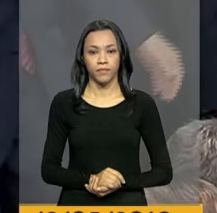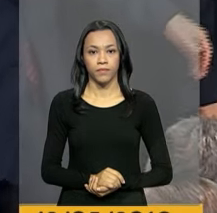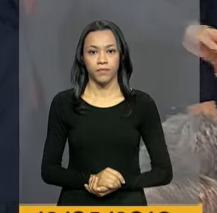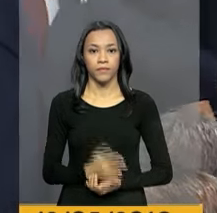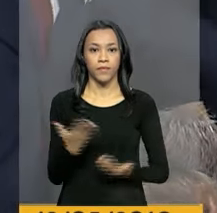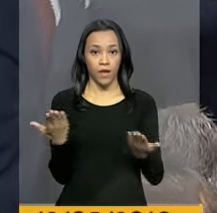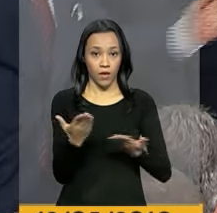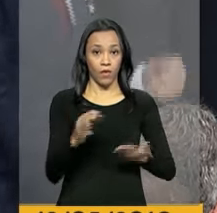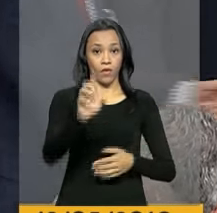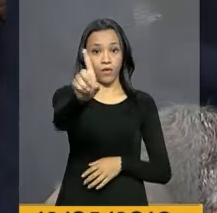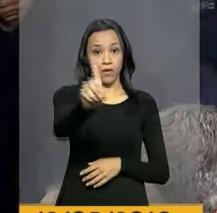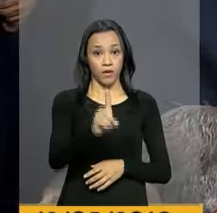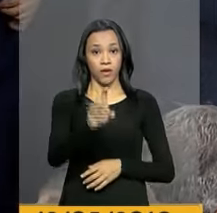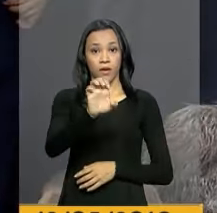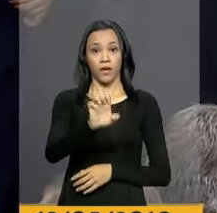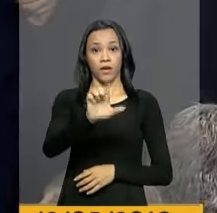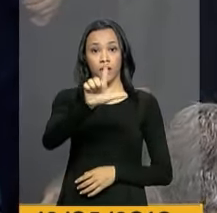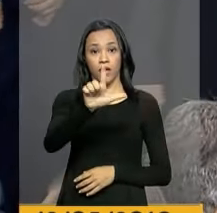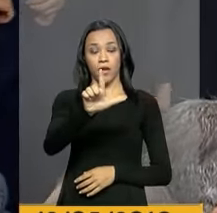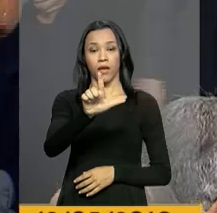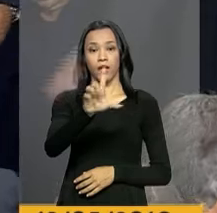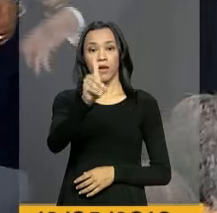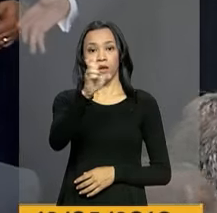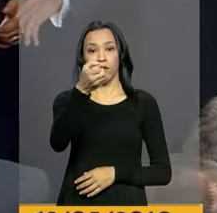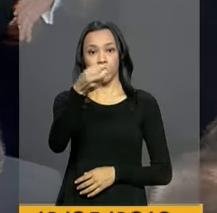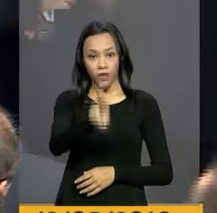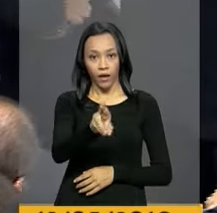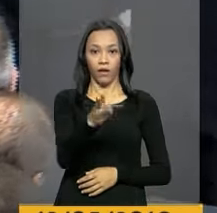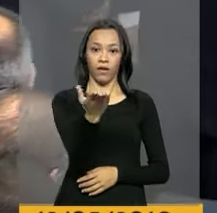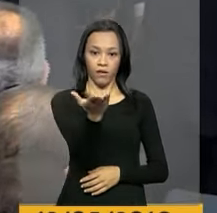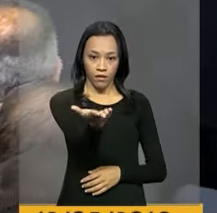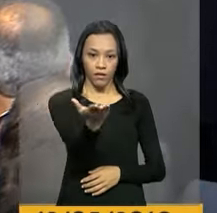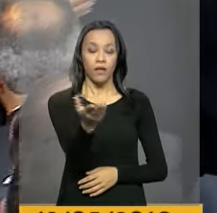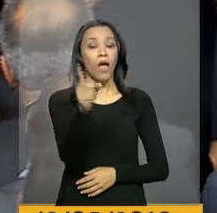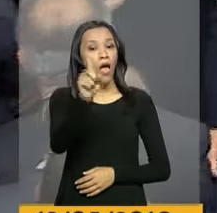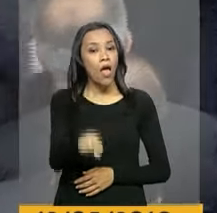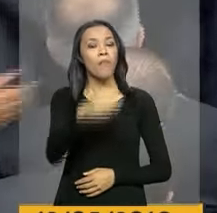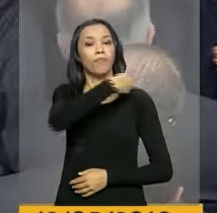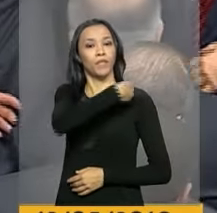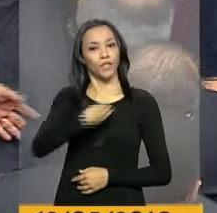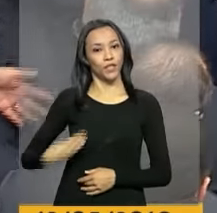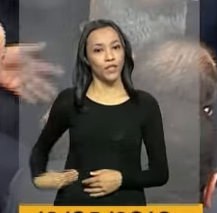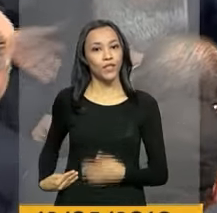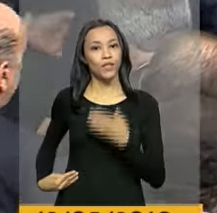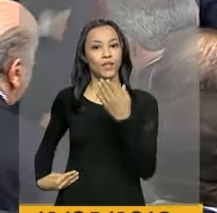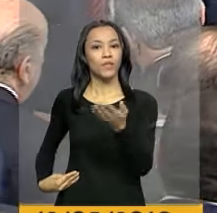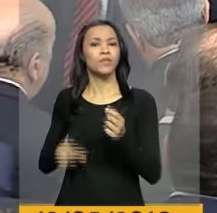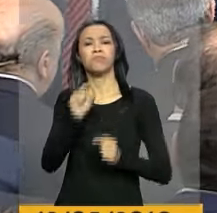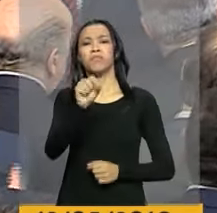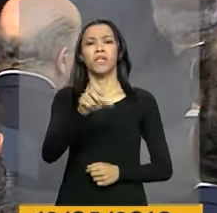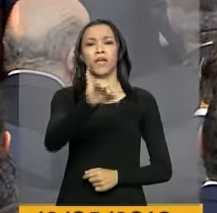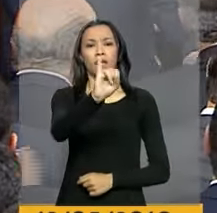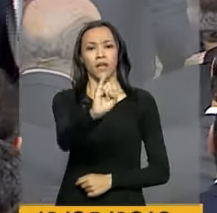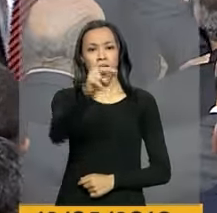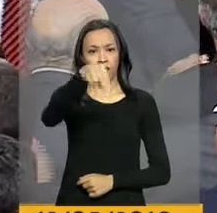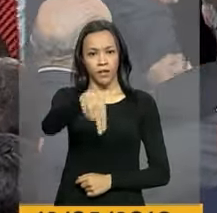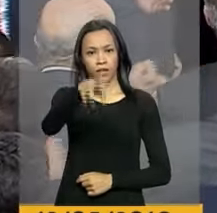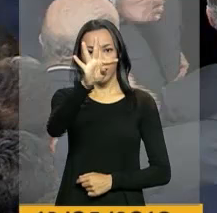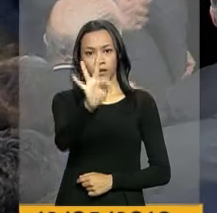O senhor Helder Zalut Barbalho, Ministro de Estado da Integração Nacional.